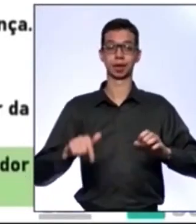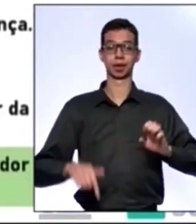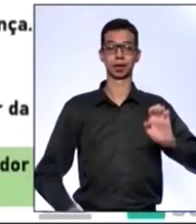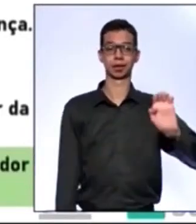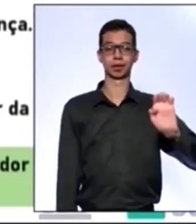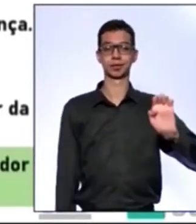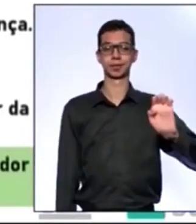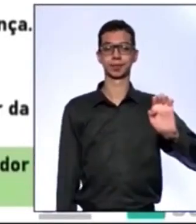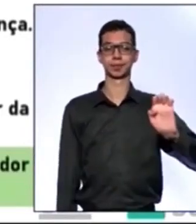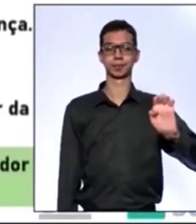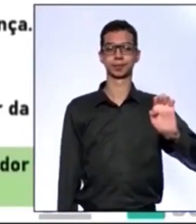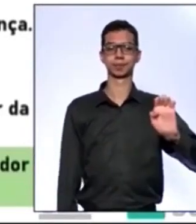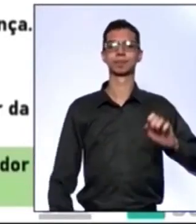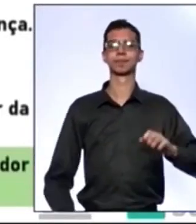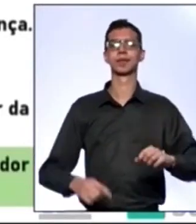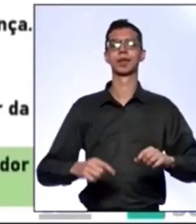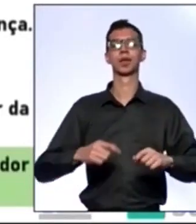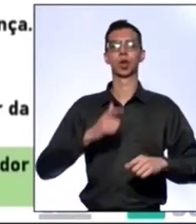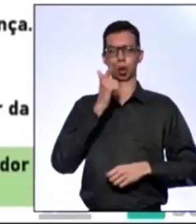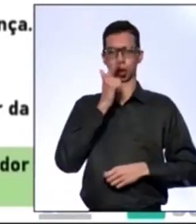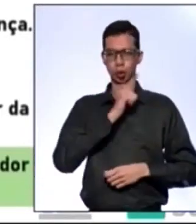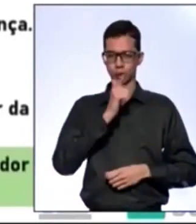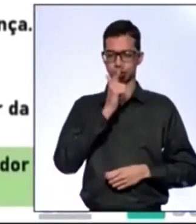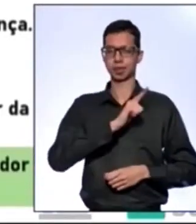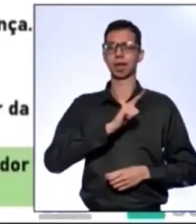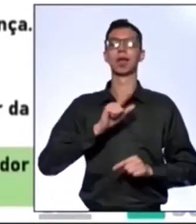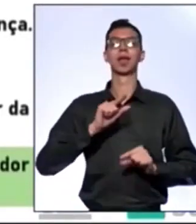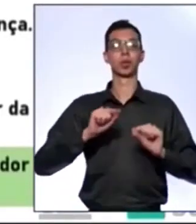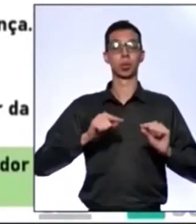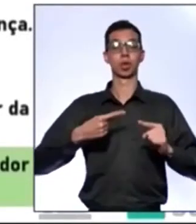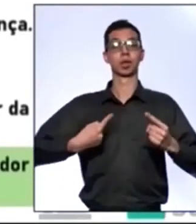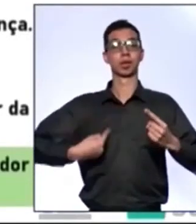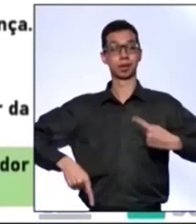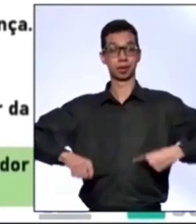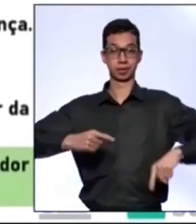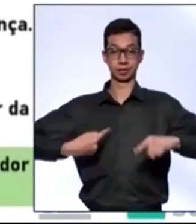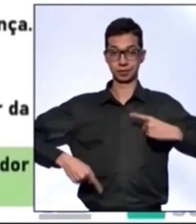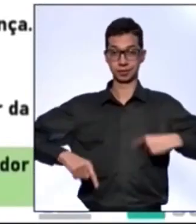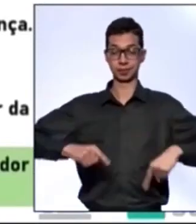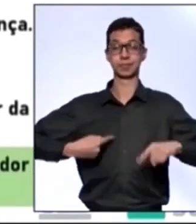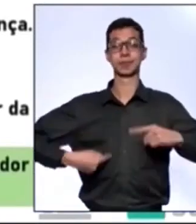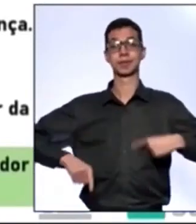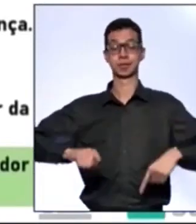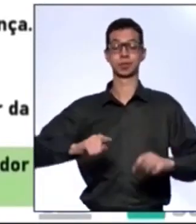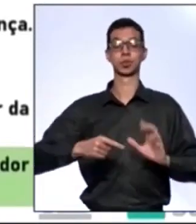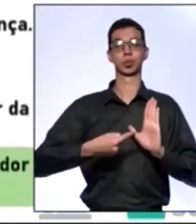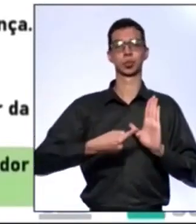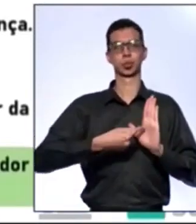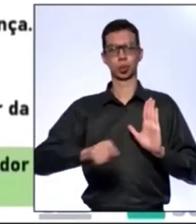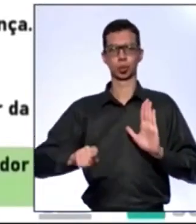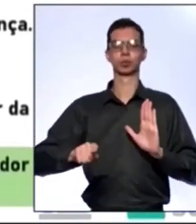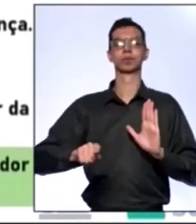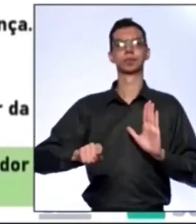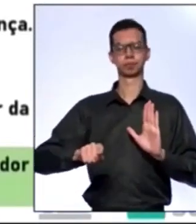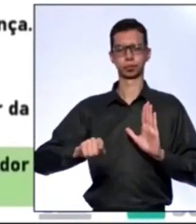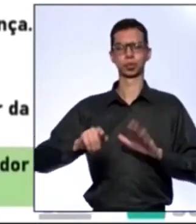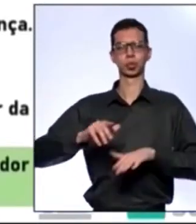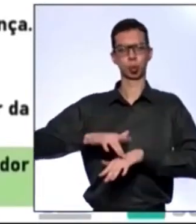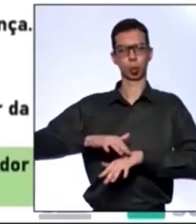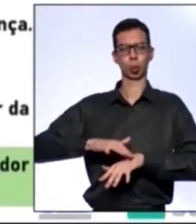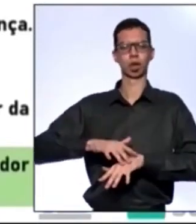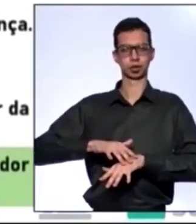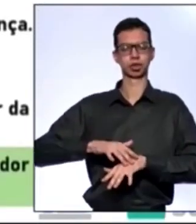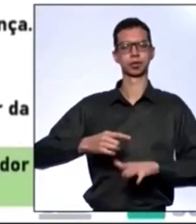agente causador da doença. Então, estimula a produção de anticorpos contra o agente causador da doença. Beleza, gente?